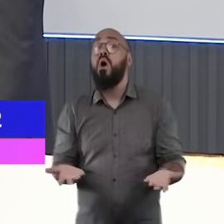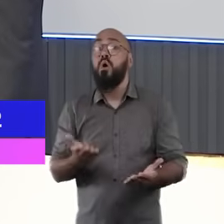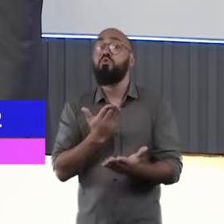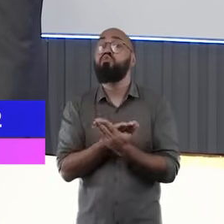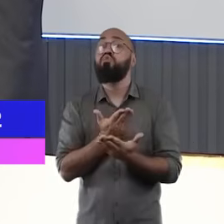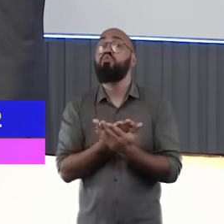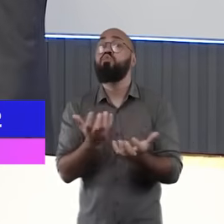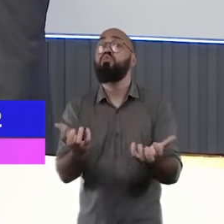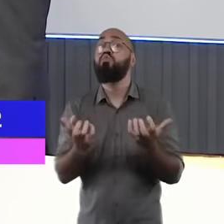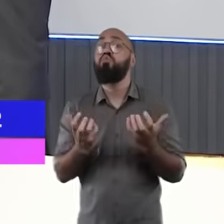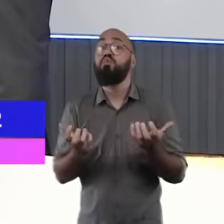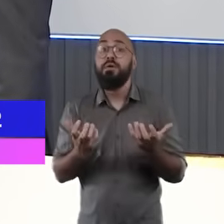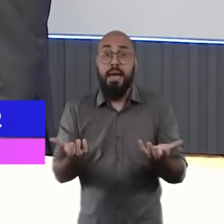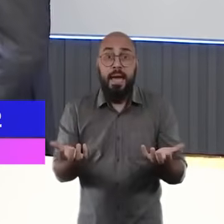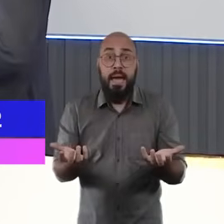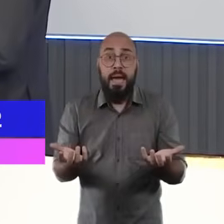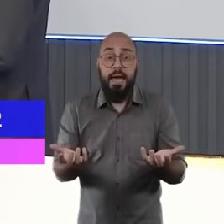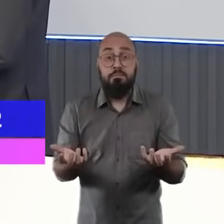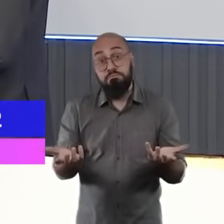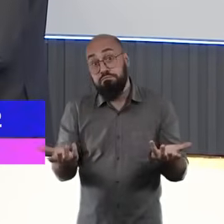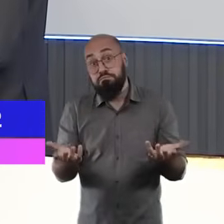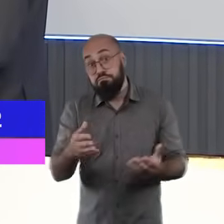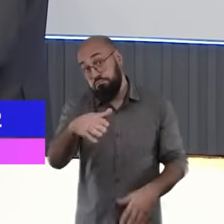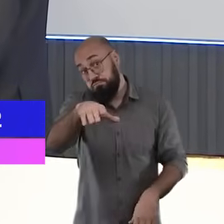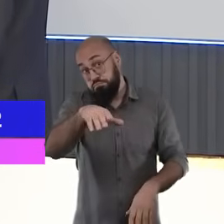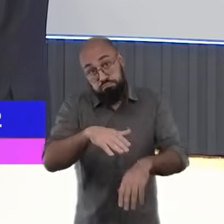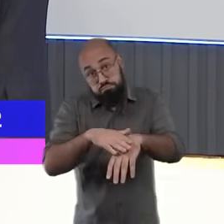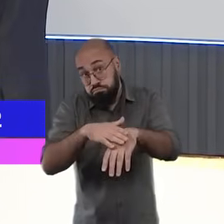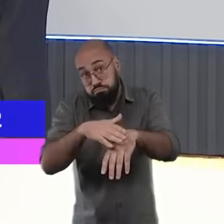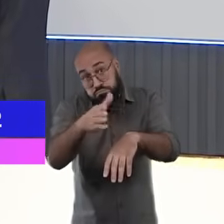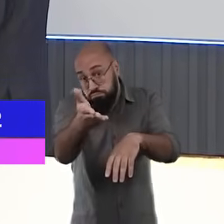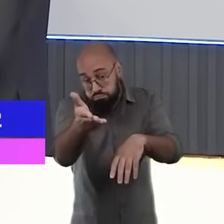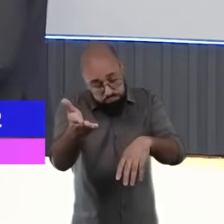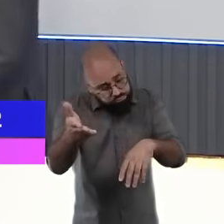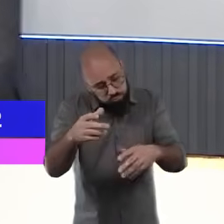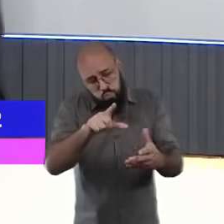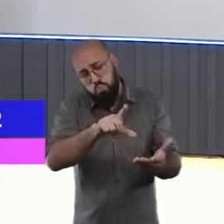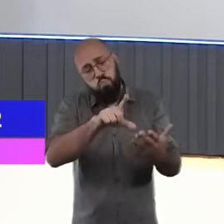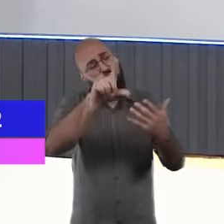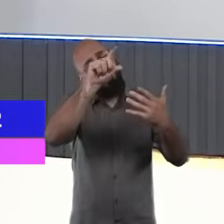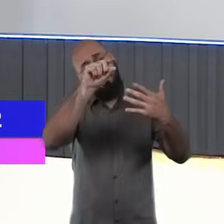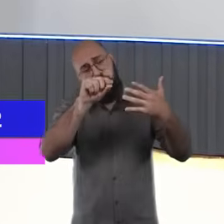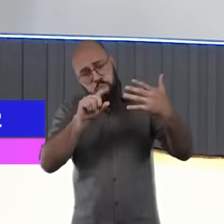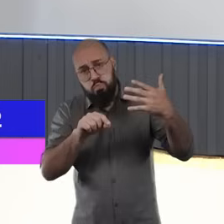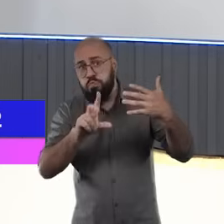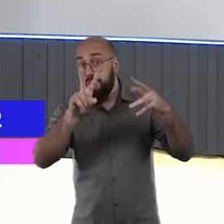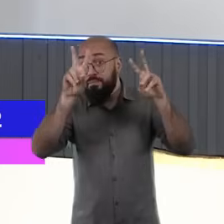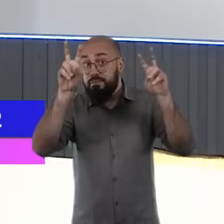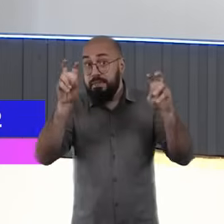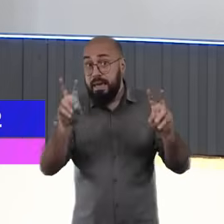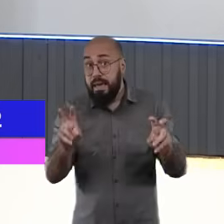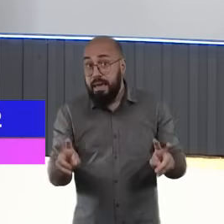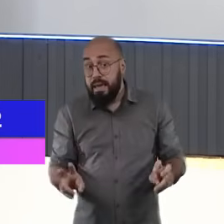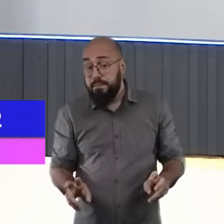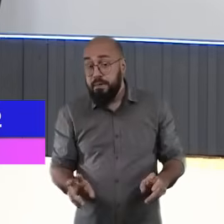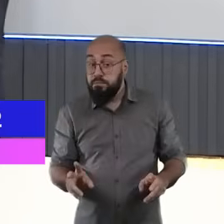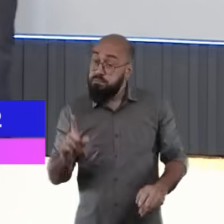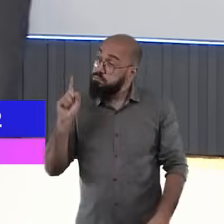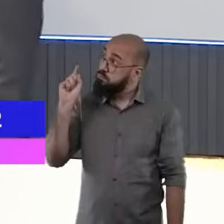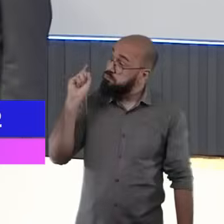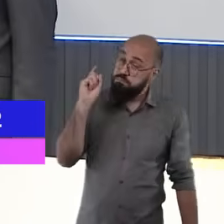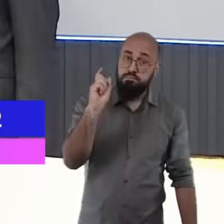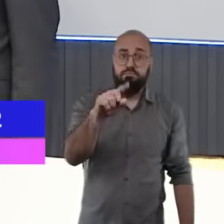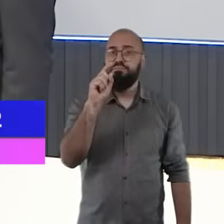qual eu quero. Então você escolhe qual estudo bíblico você gostaria de fazer. Aí você vem aqui na mensagem e